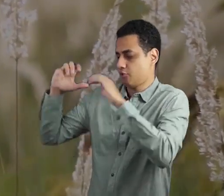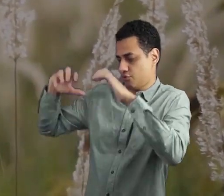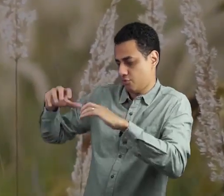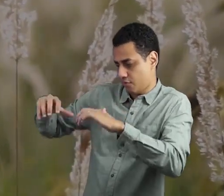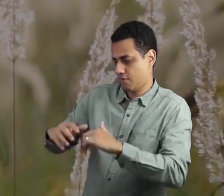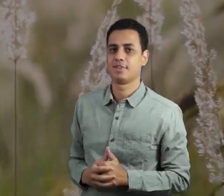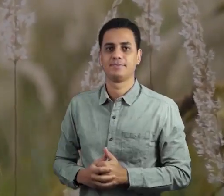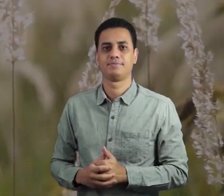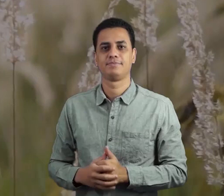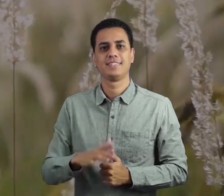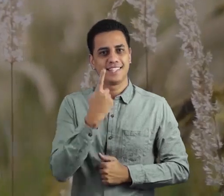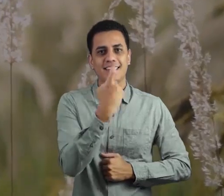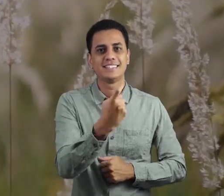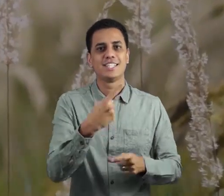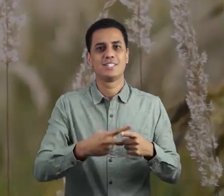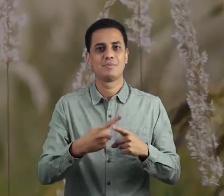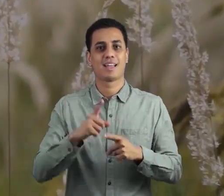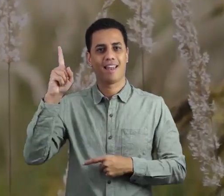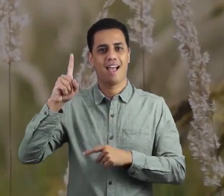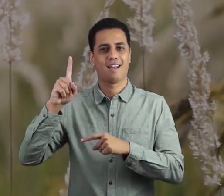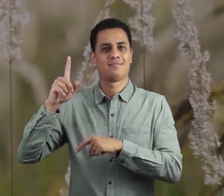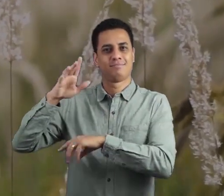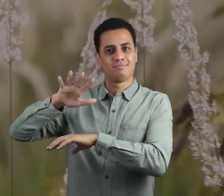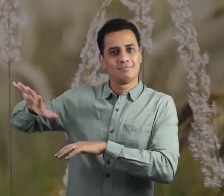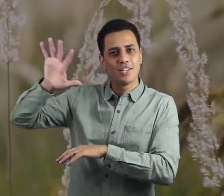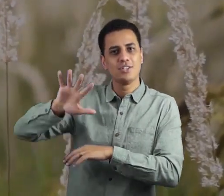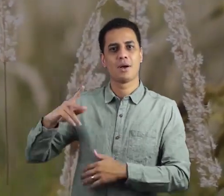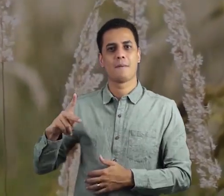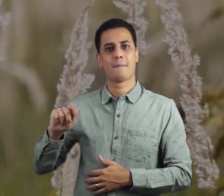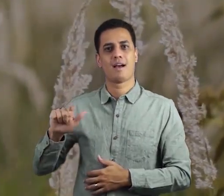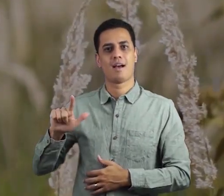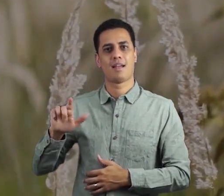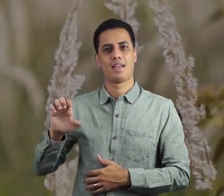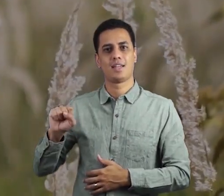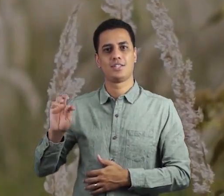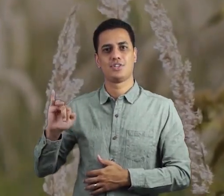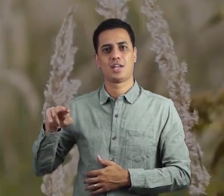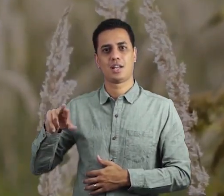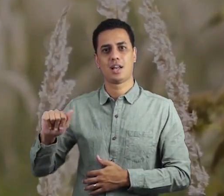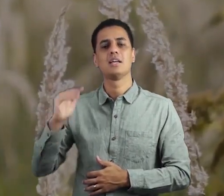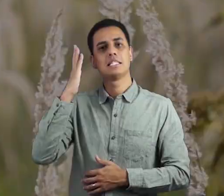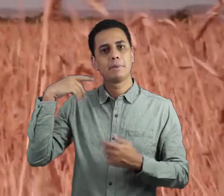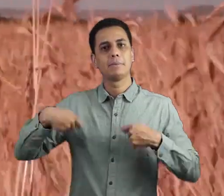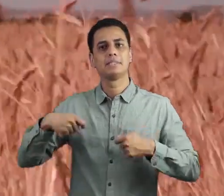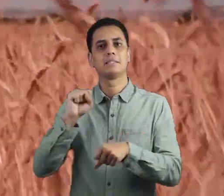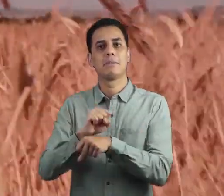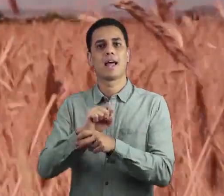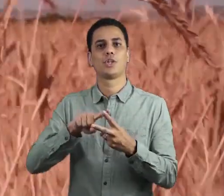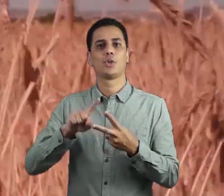para lançar as sementes, para semear. E a chuva serôdia, que era então essa chuva lá da primavera, em abril e maio,